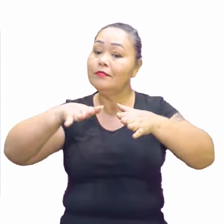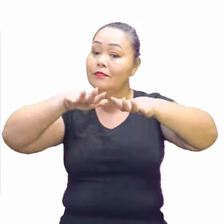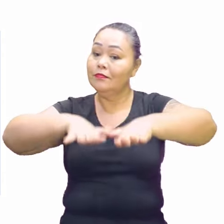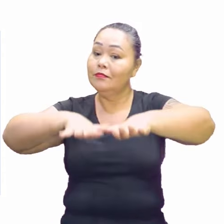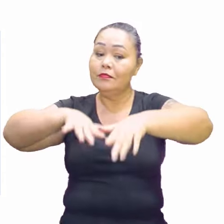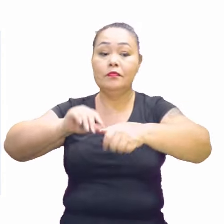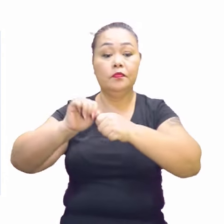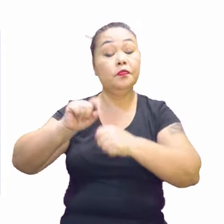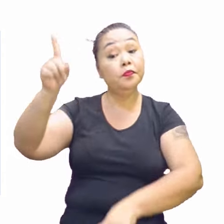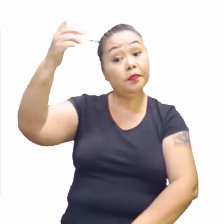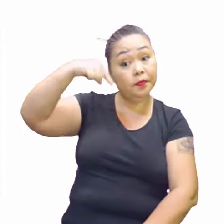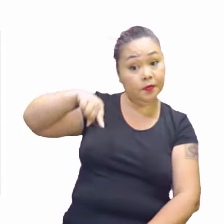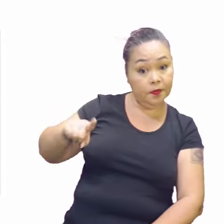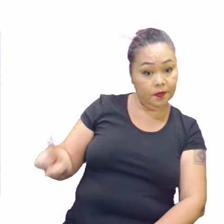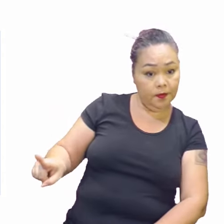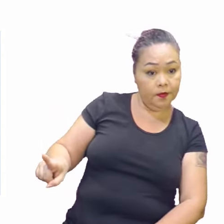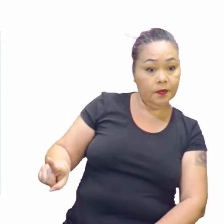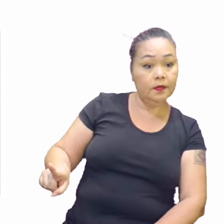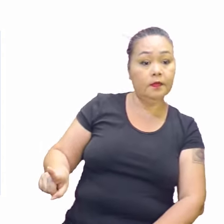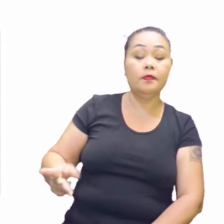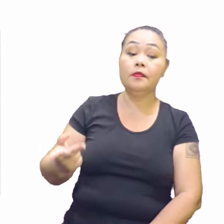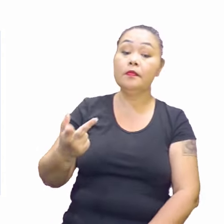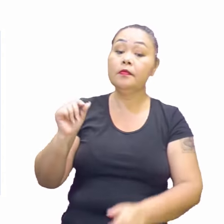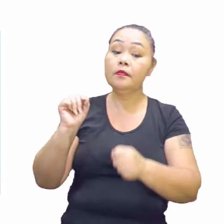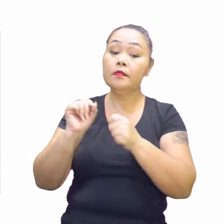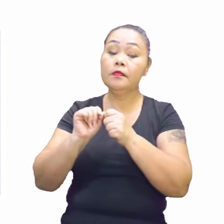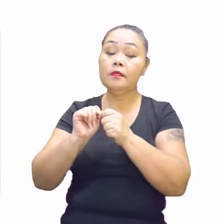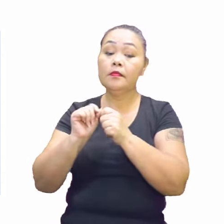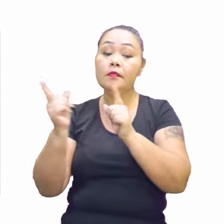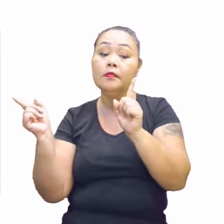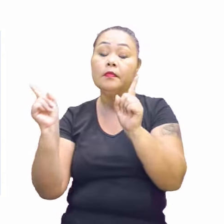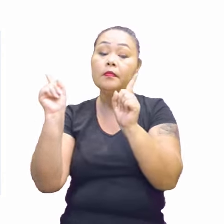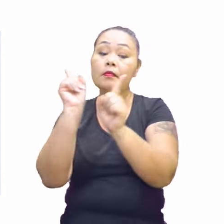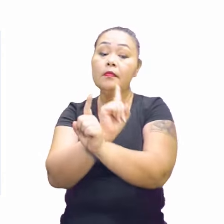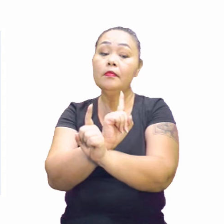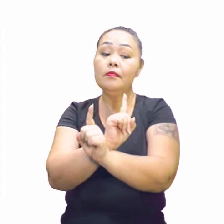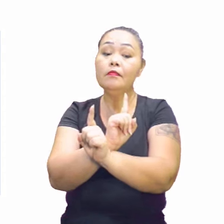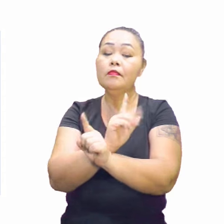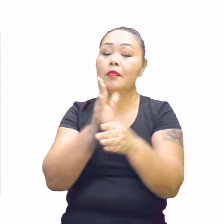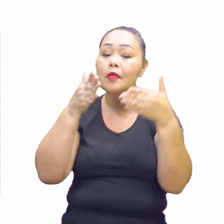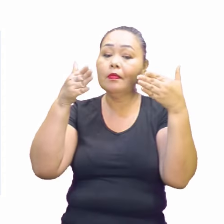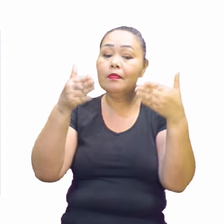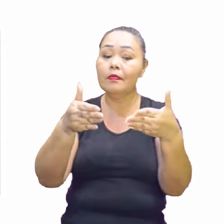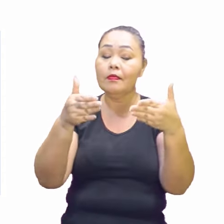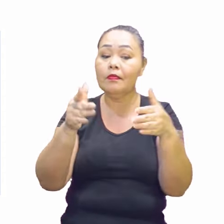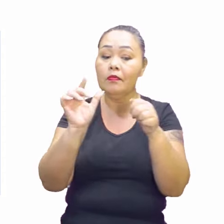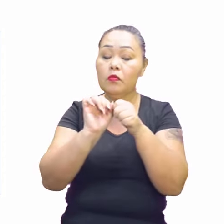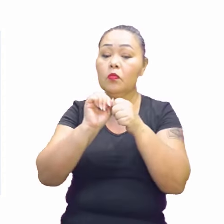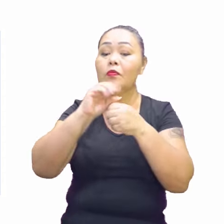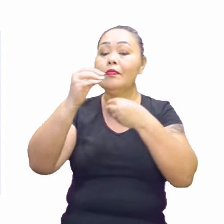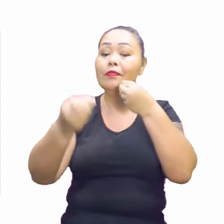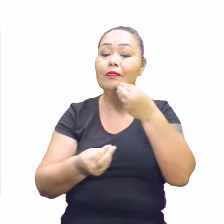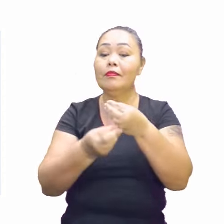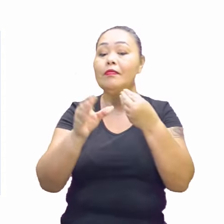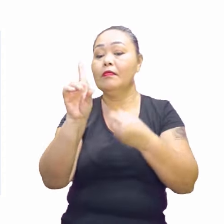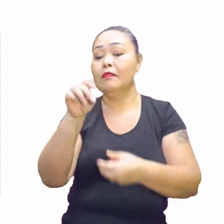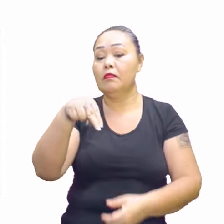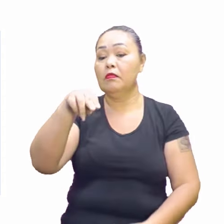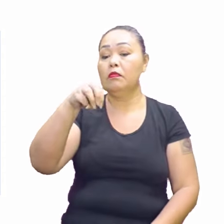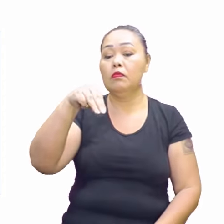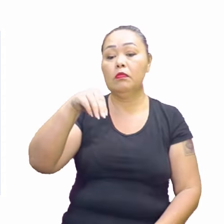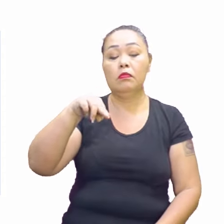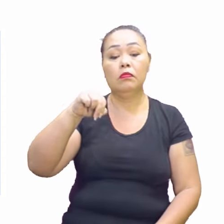Já no segundo exemplo, ele fez a concordância com a parte especificada, que é o adjunto adnominal.